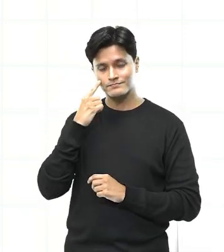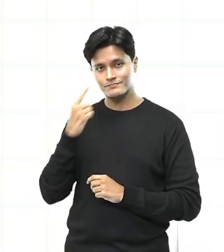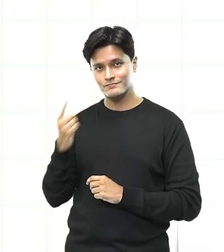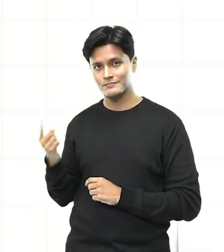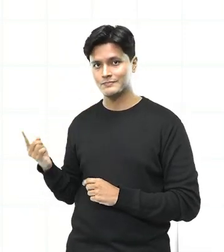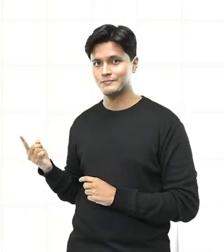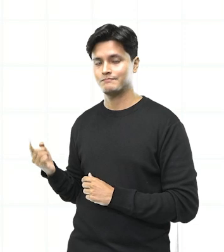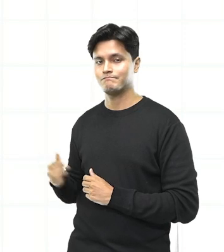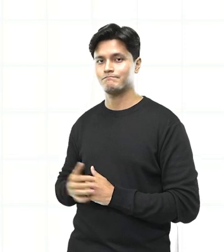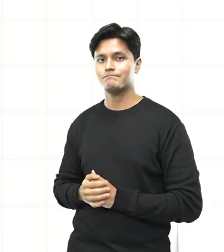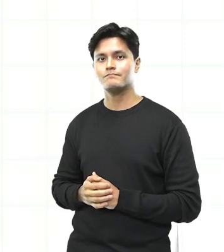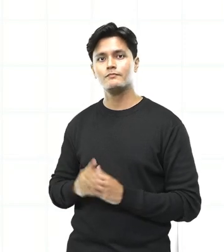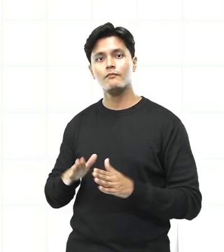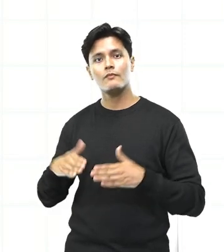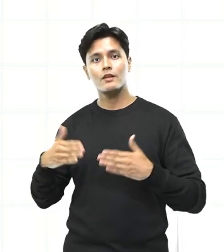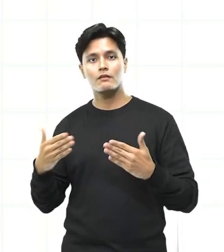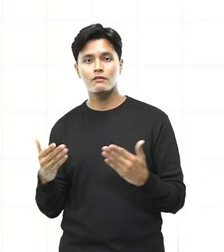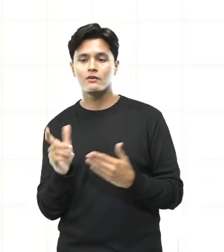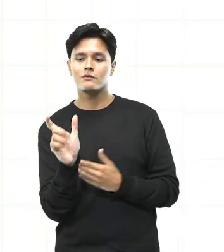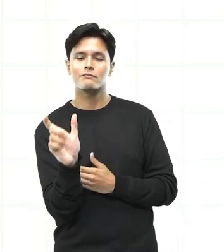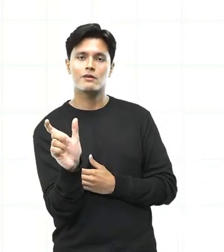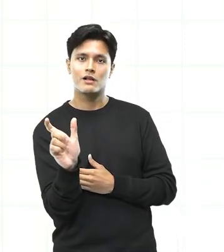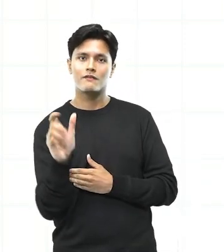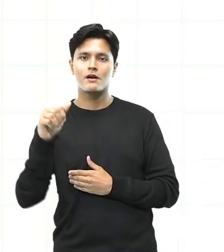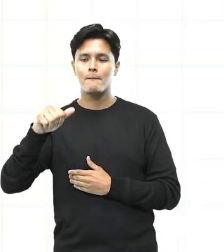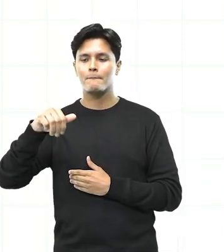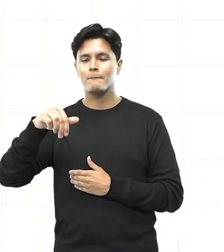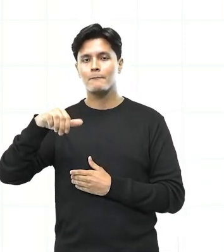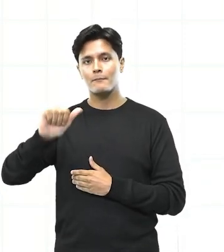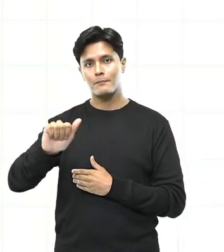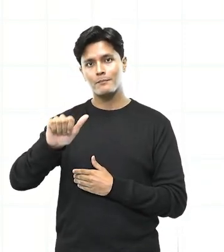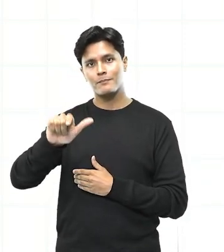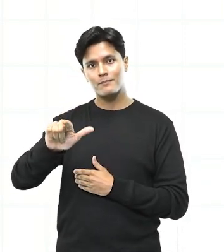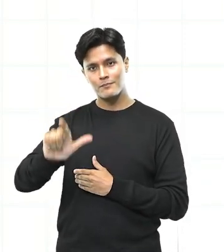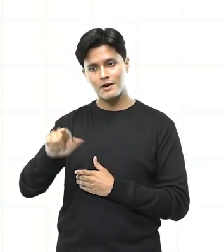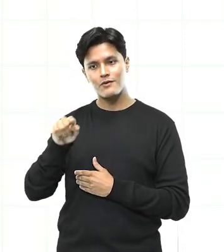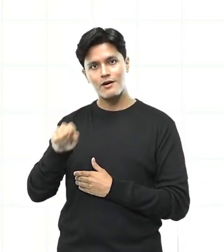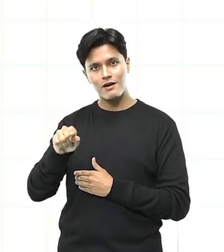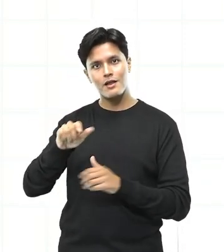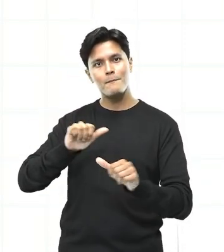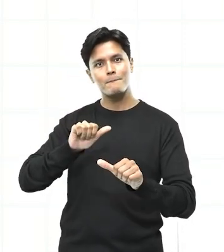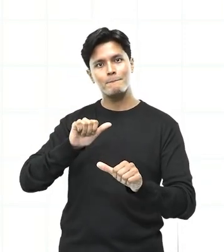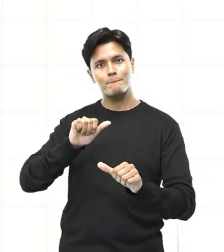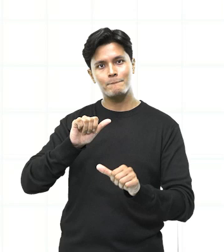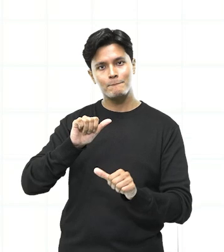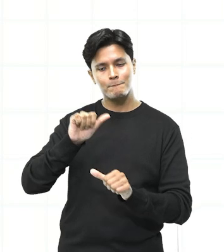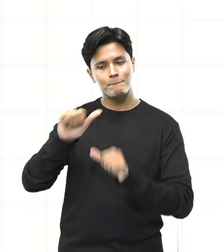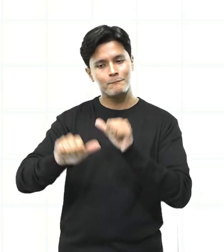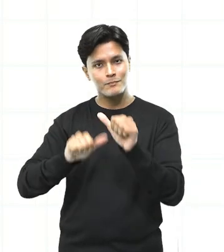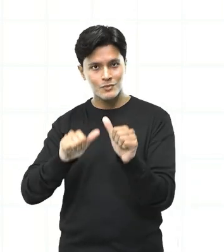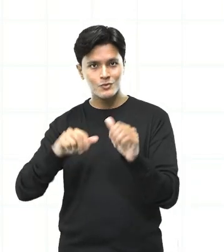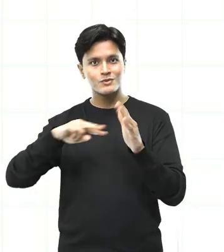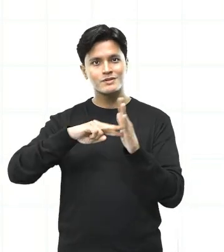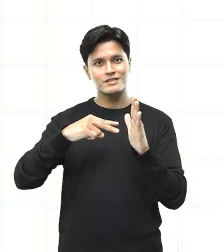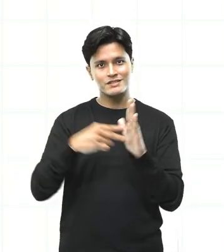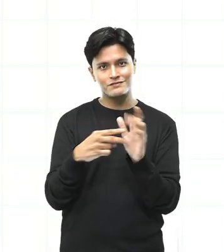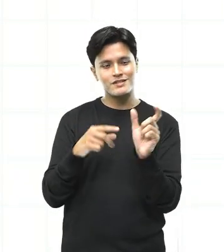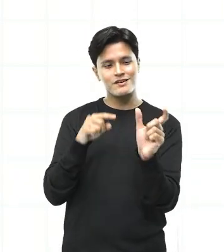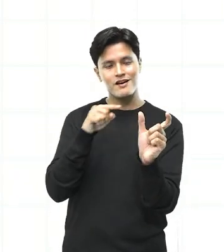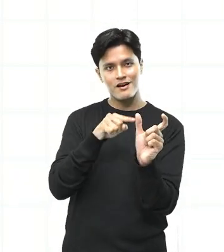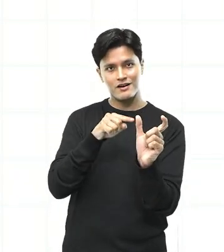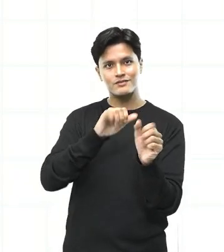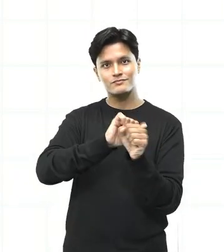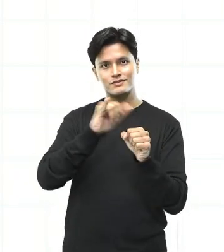sentido. Então, logo, esta palavra mal está alterando o sentido de um adjetivo, né? Daí, no